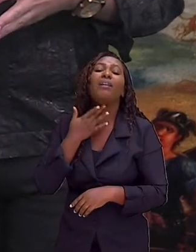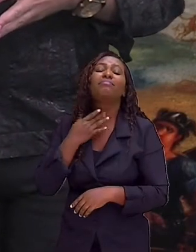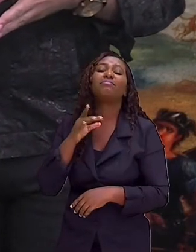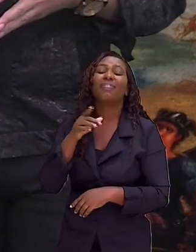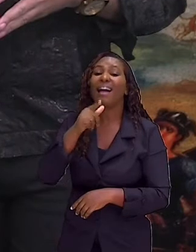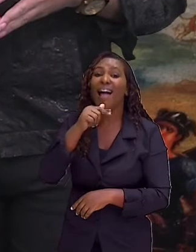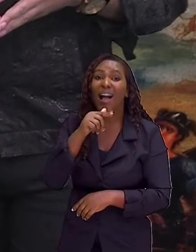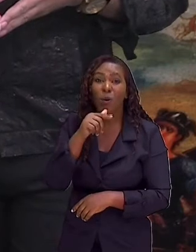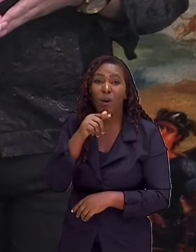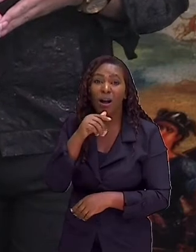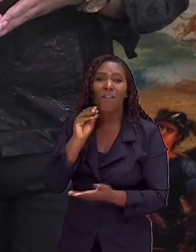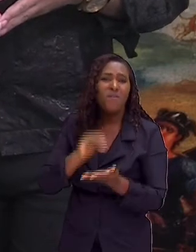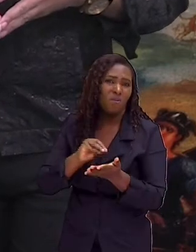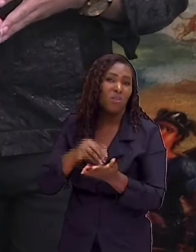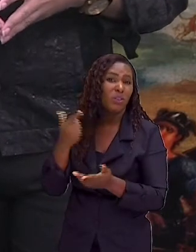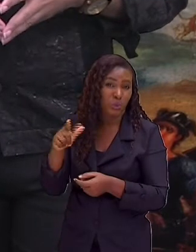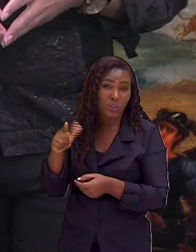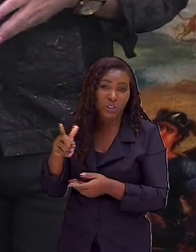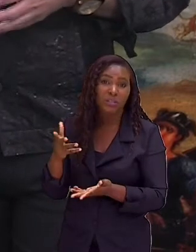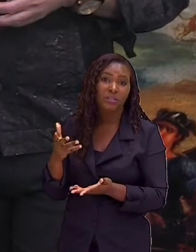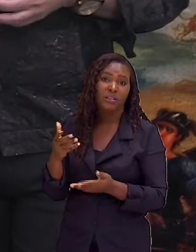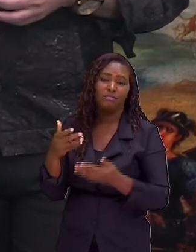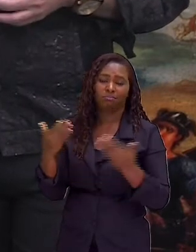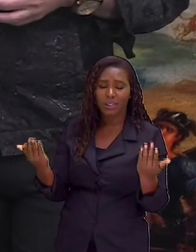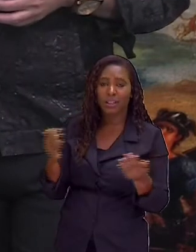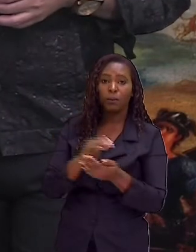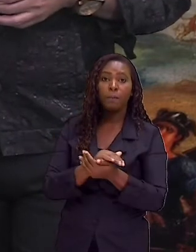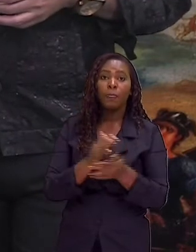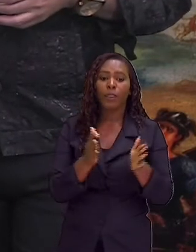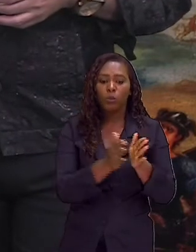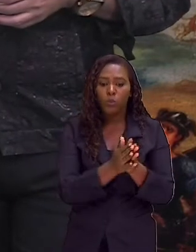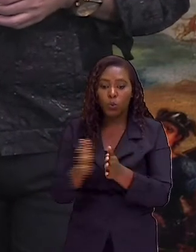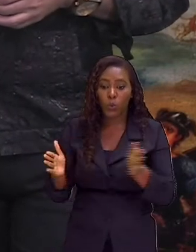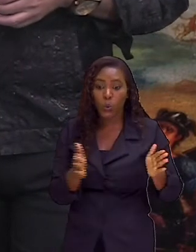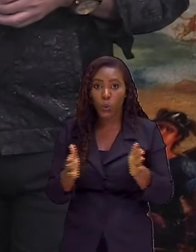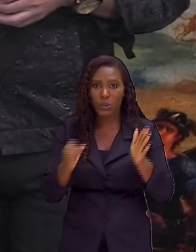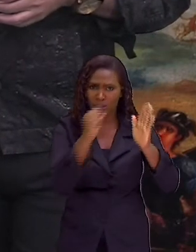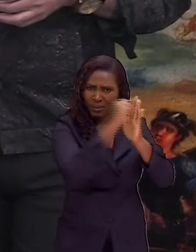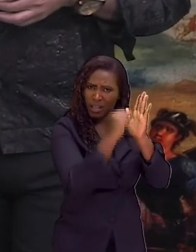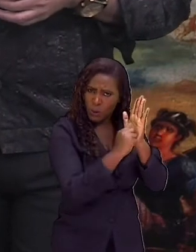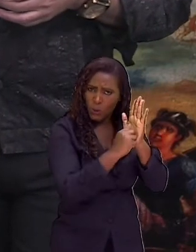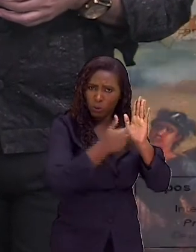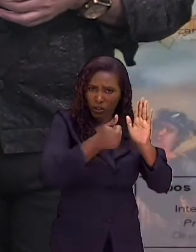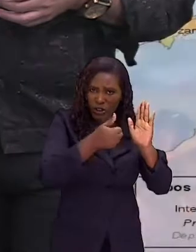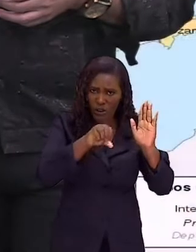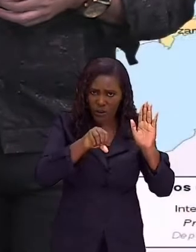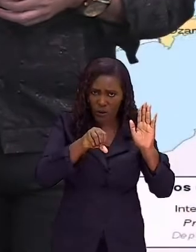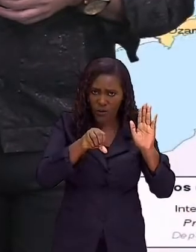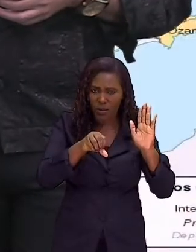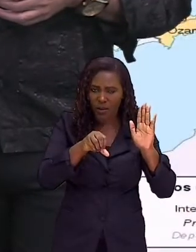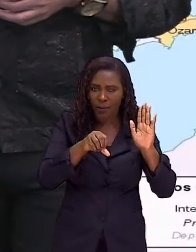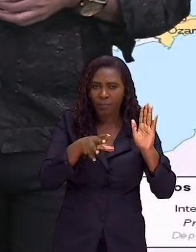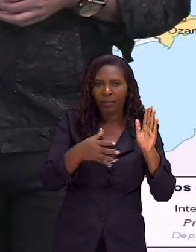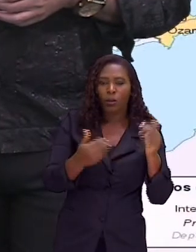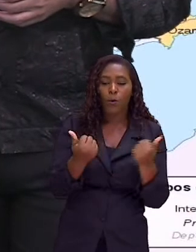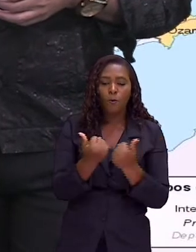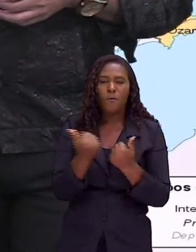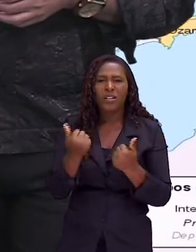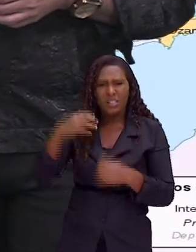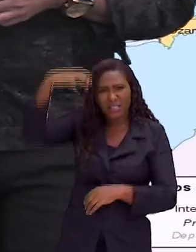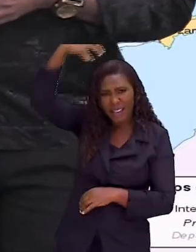1910. No início do século XIX, o vice-reino da Nova Espanha era a